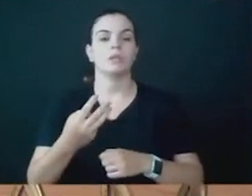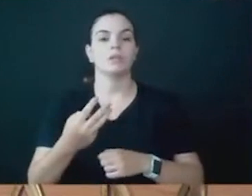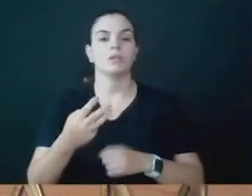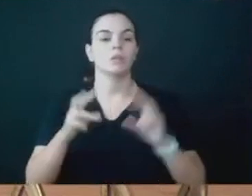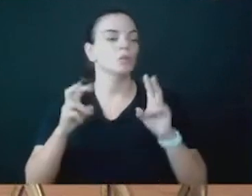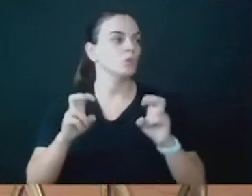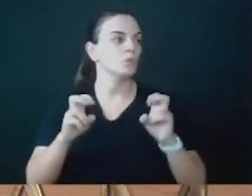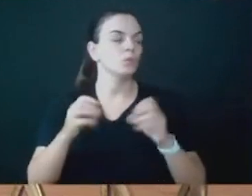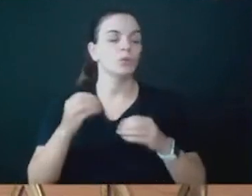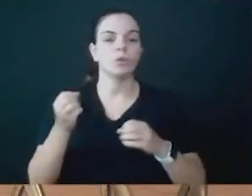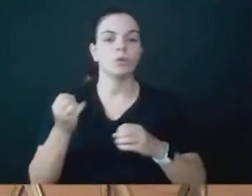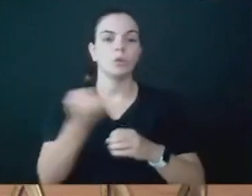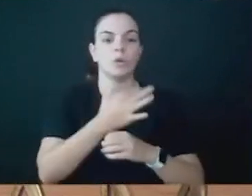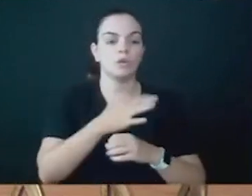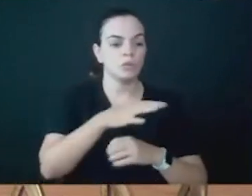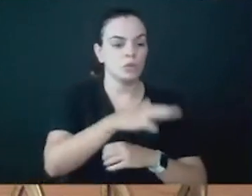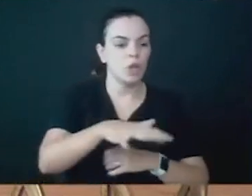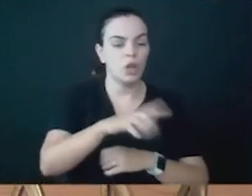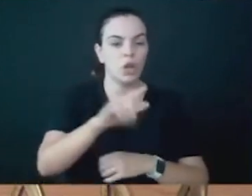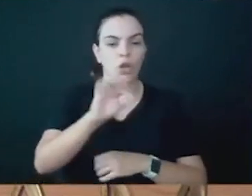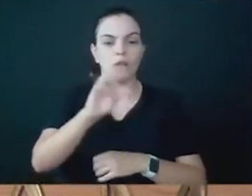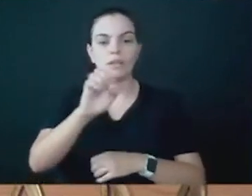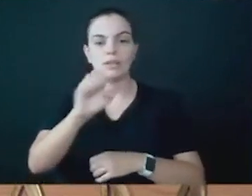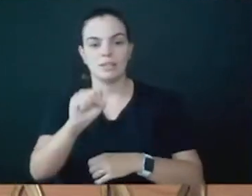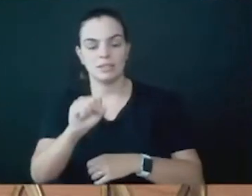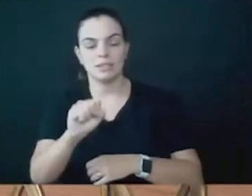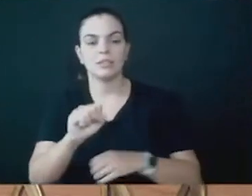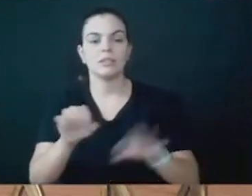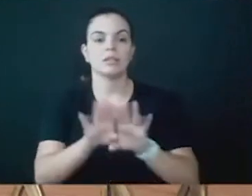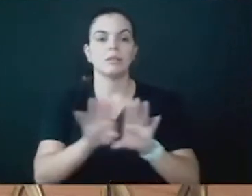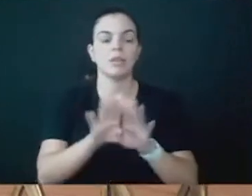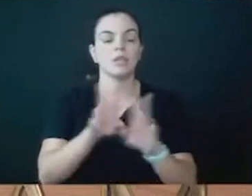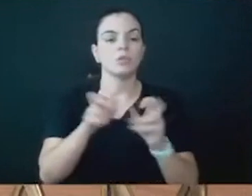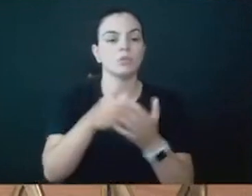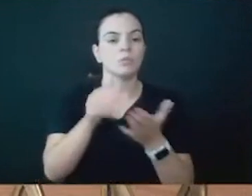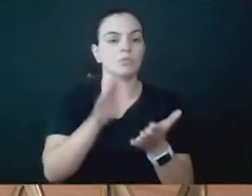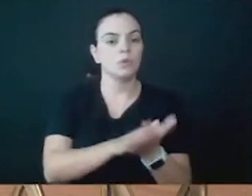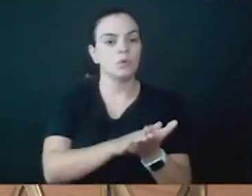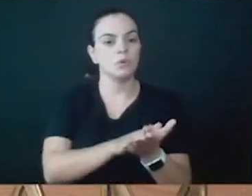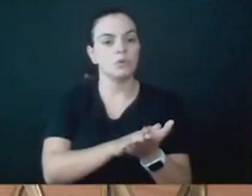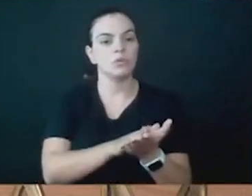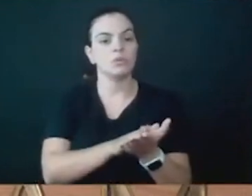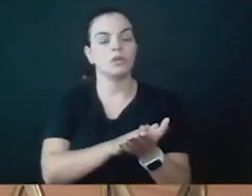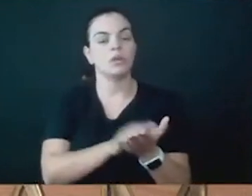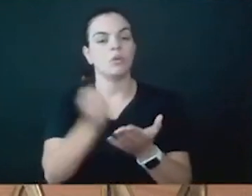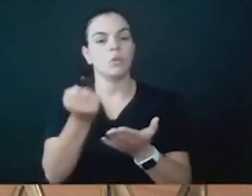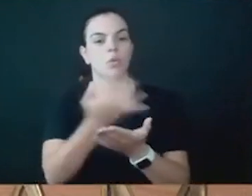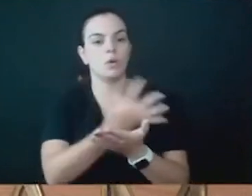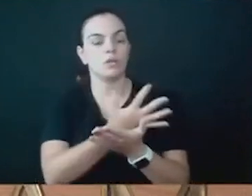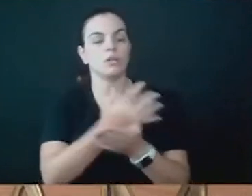urbanismo, a restituição de multas de defesa e trânsito, o julgamento de auto de infração da